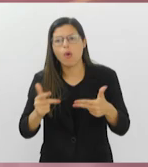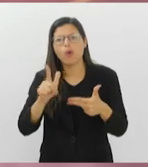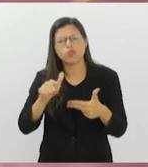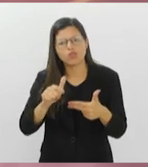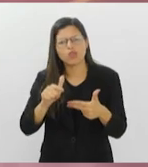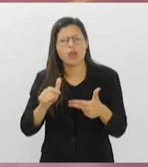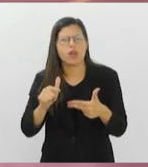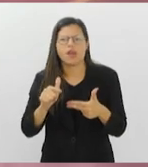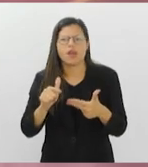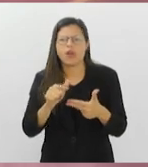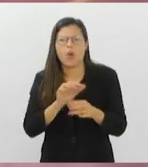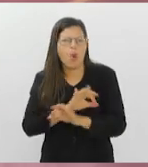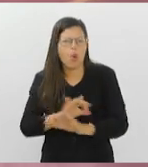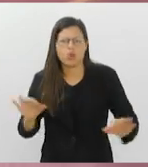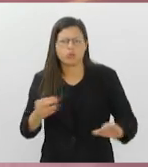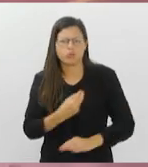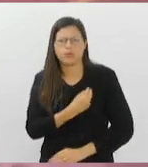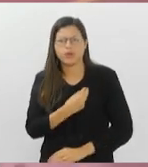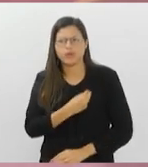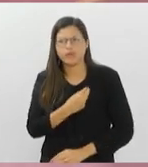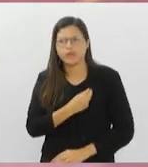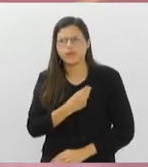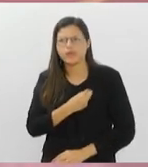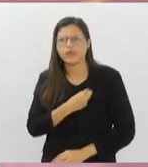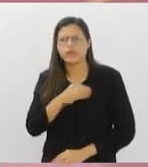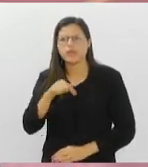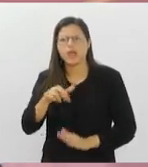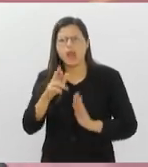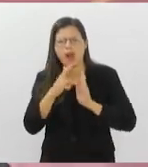né? Traz disciplina,